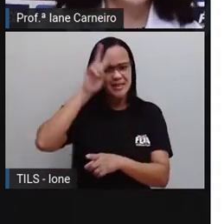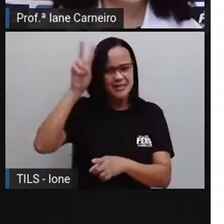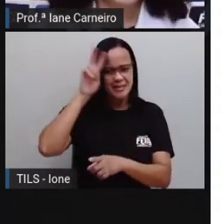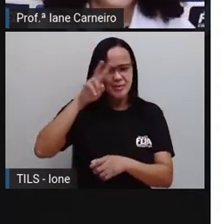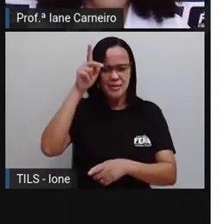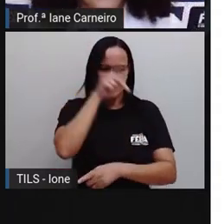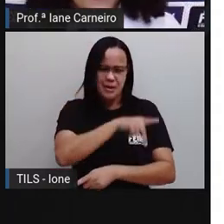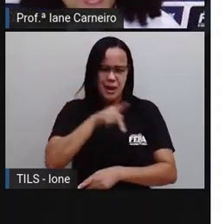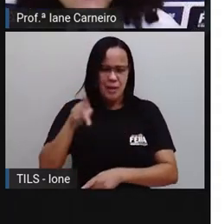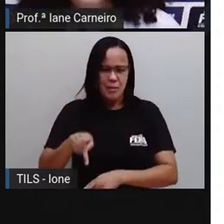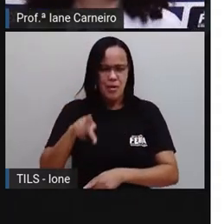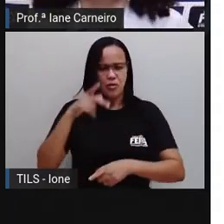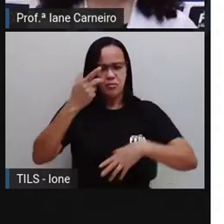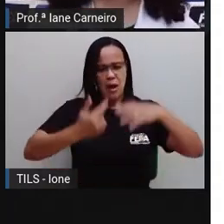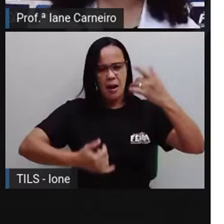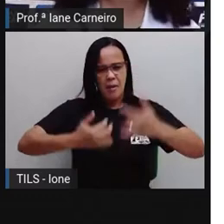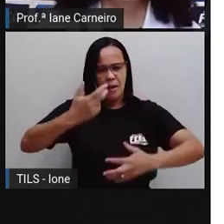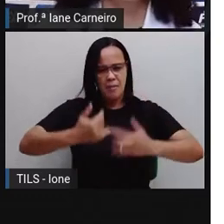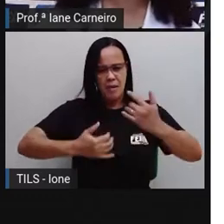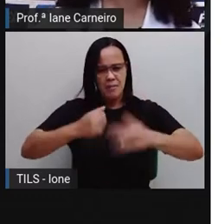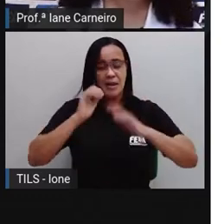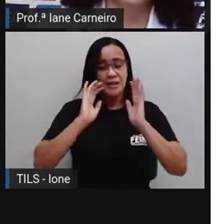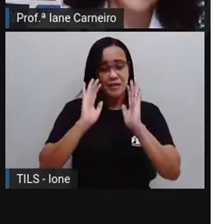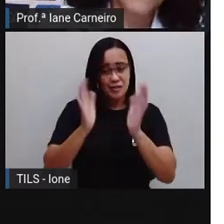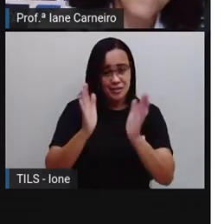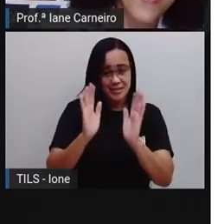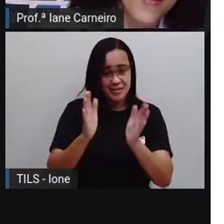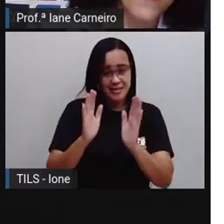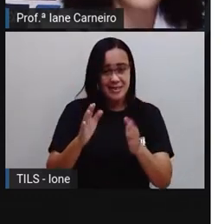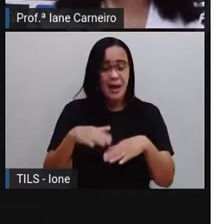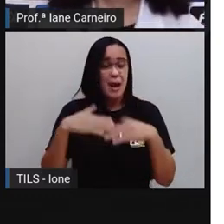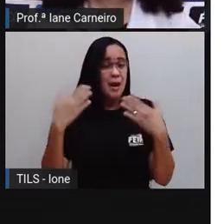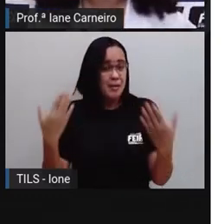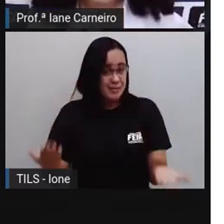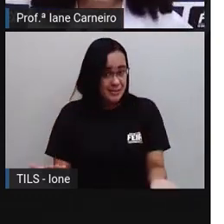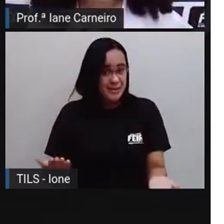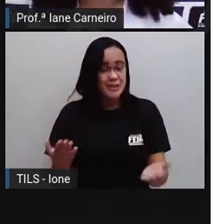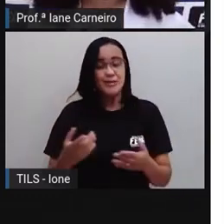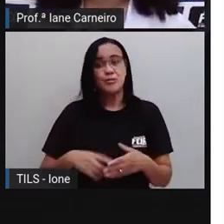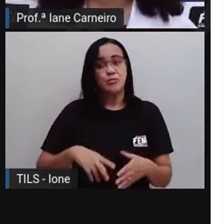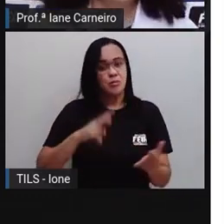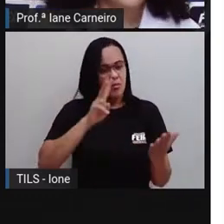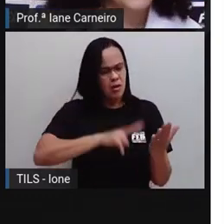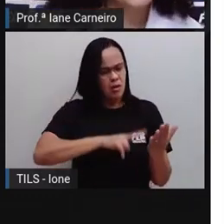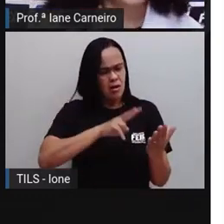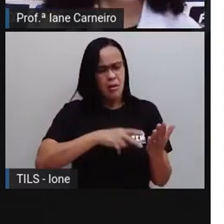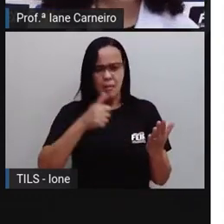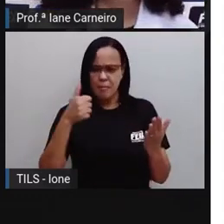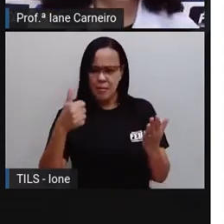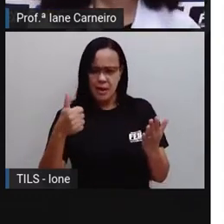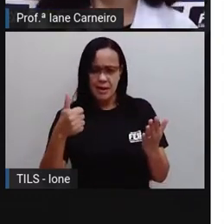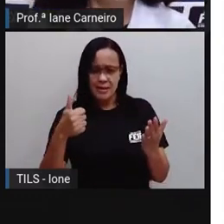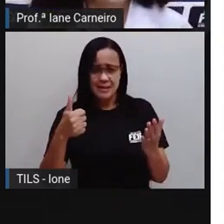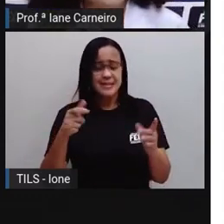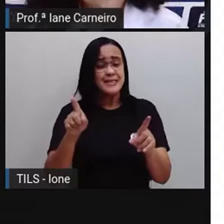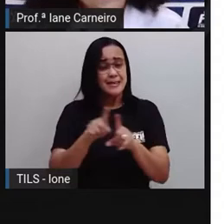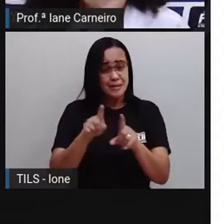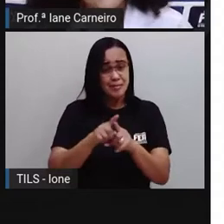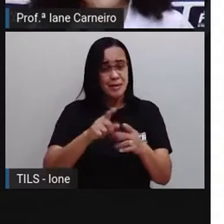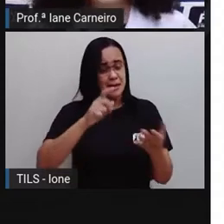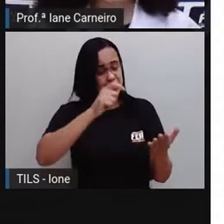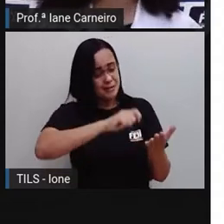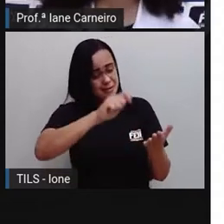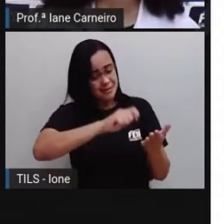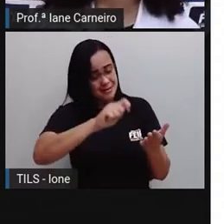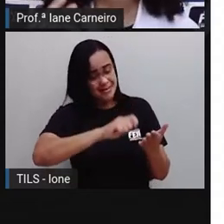para uma pessoa ler bem ela precisa eu escrever bem e de uma pessoa escrever bem ela precisa ler bem